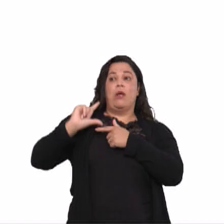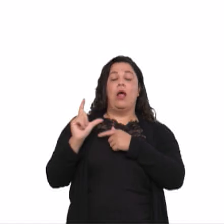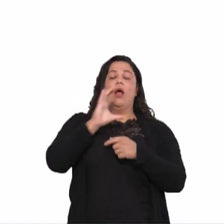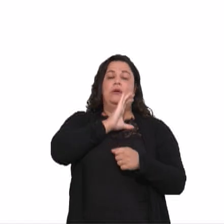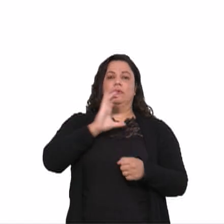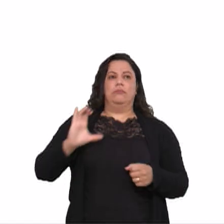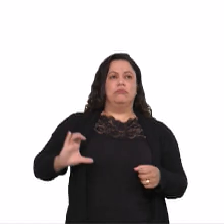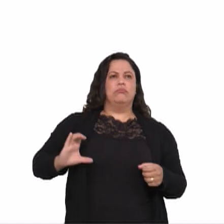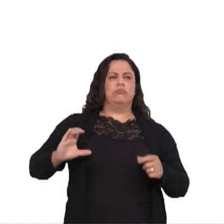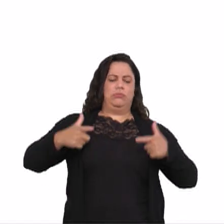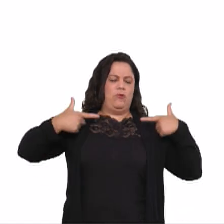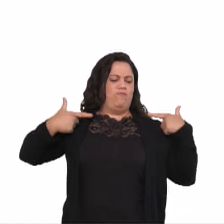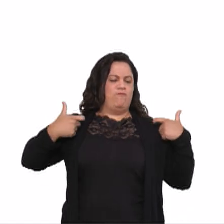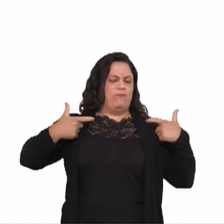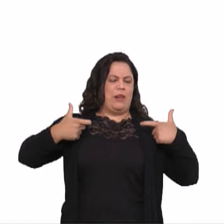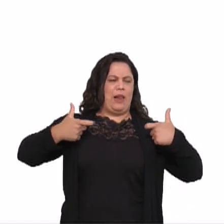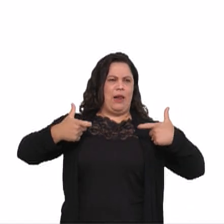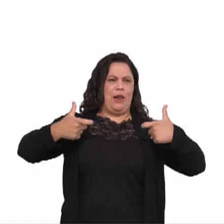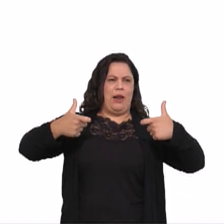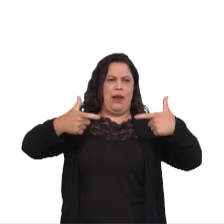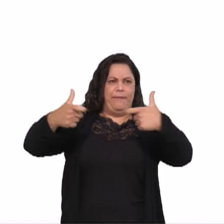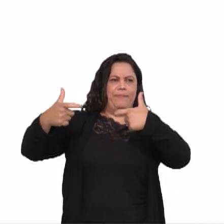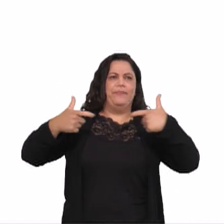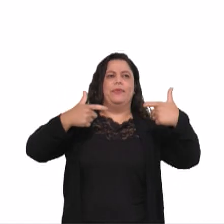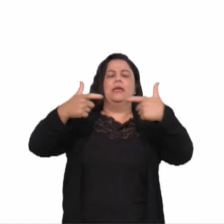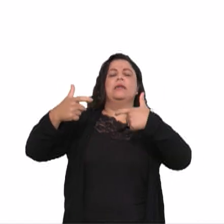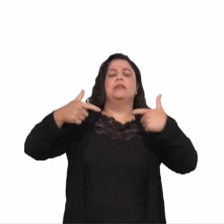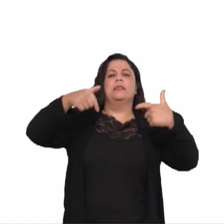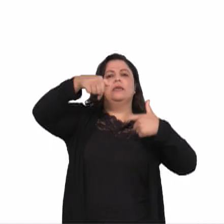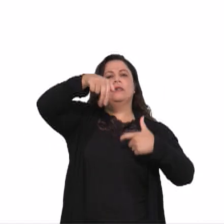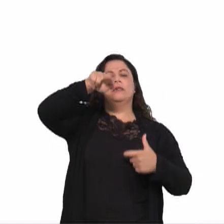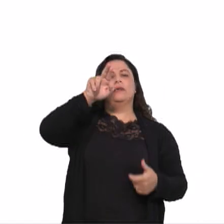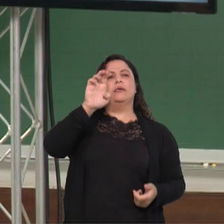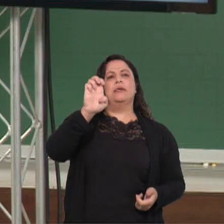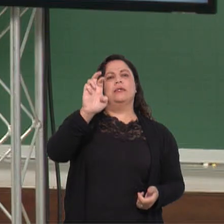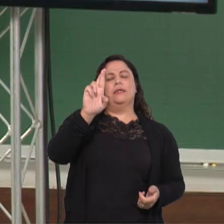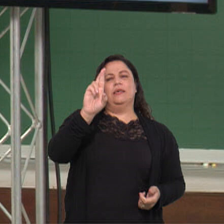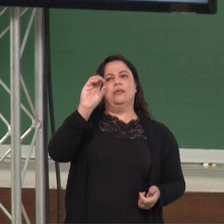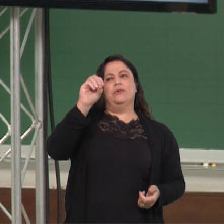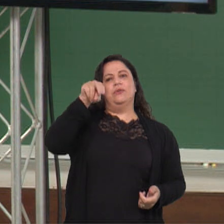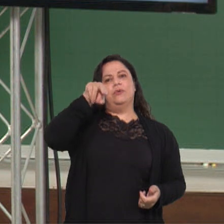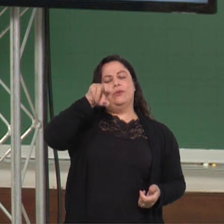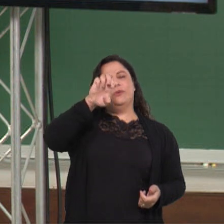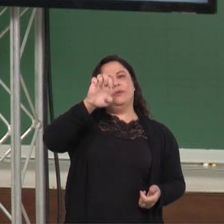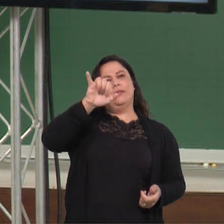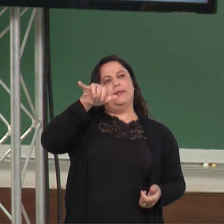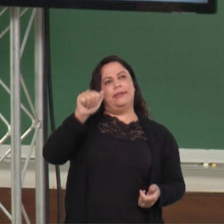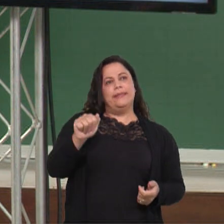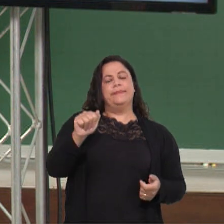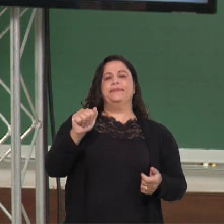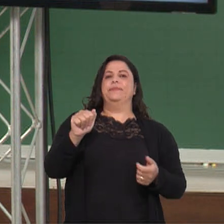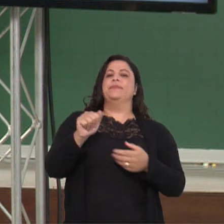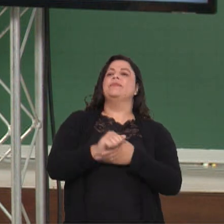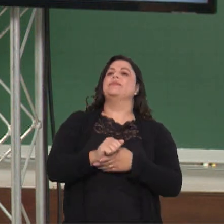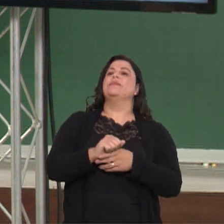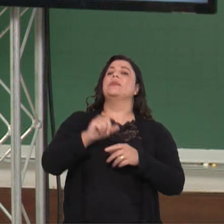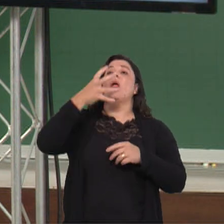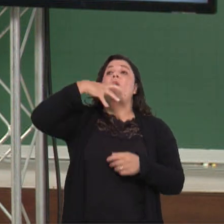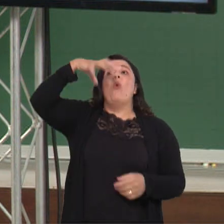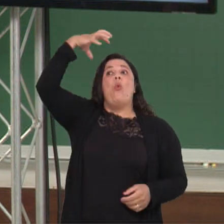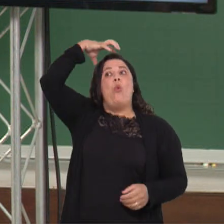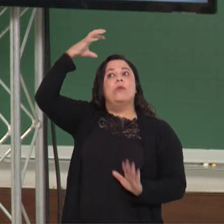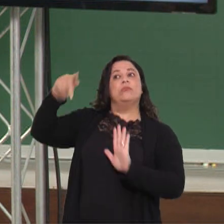de Queroneia. Nessa batalha, o rei Filipe II, que era o rei da Macedônia, morre